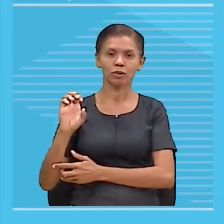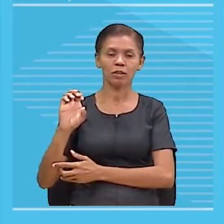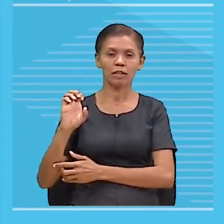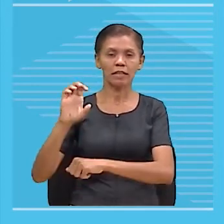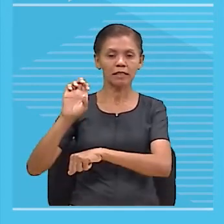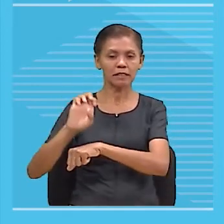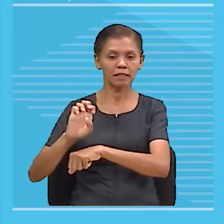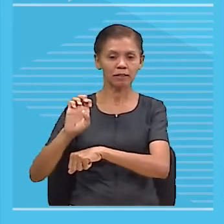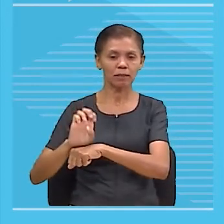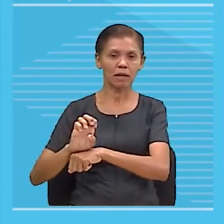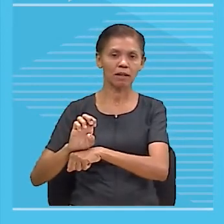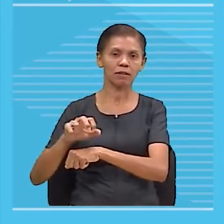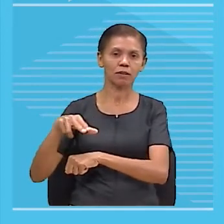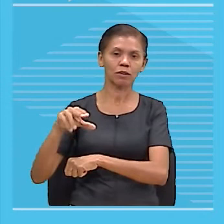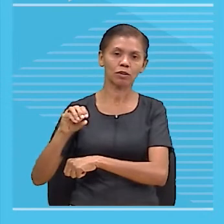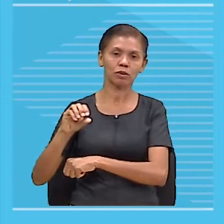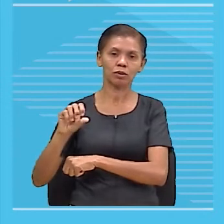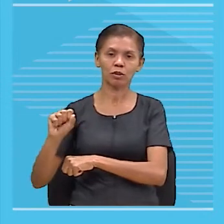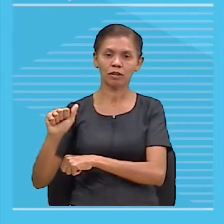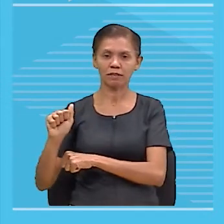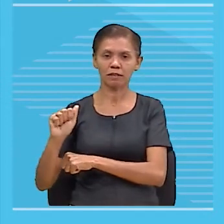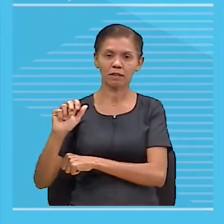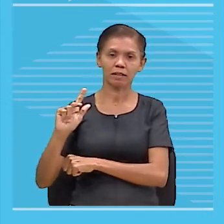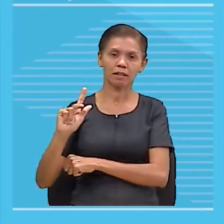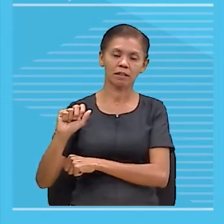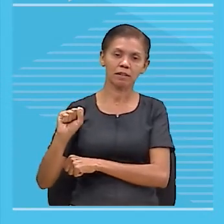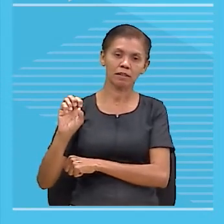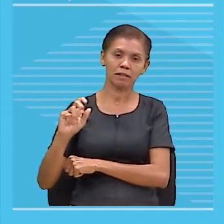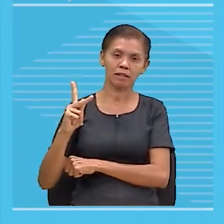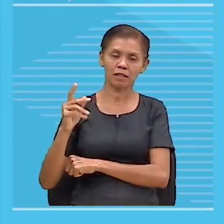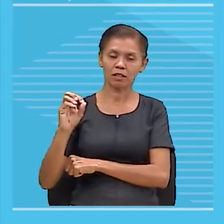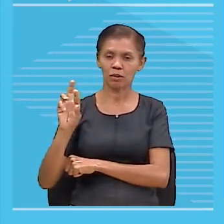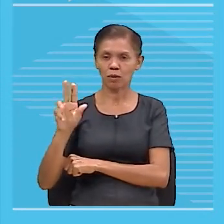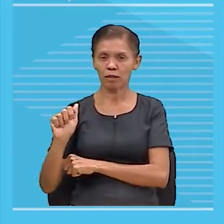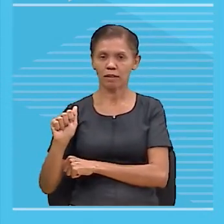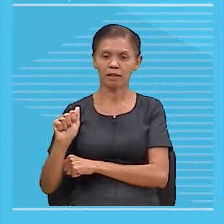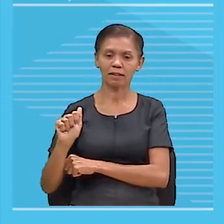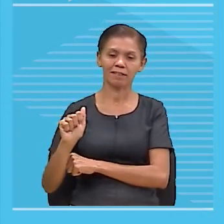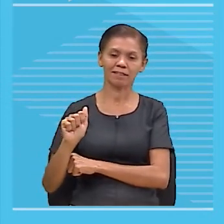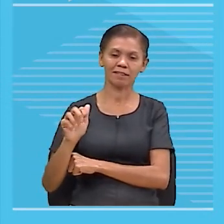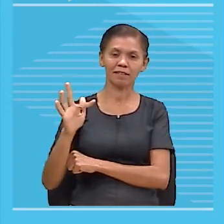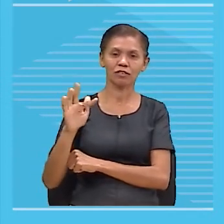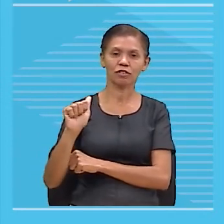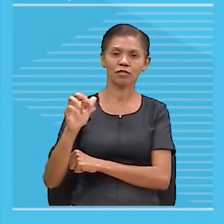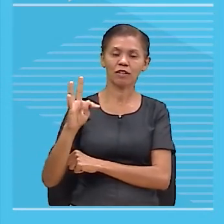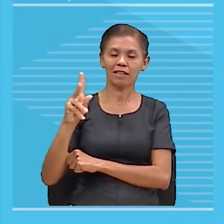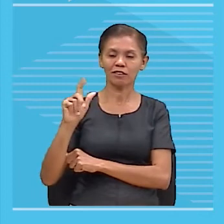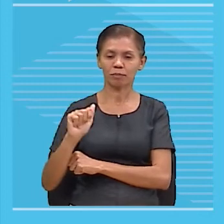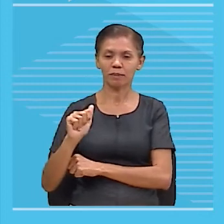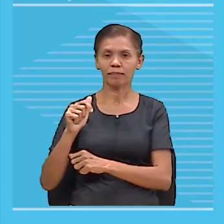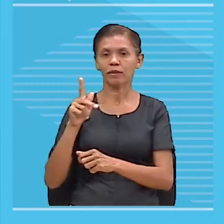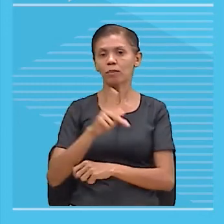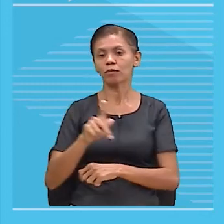terceira série, né? Jasmin, estão falando de qual município? De qual polo que vocês estão